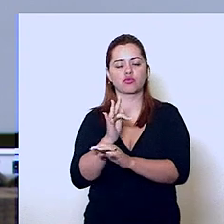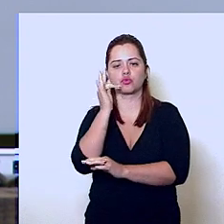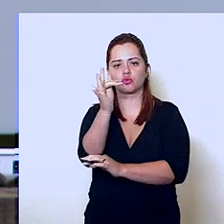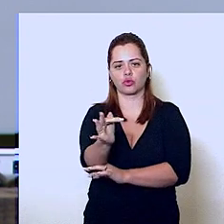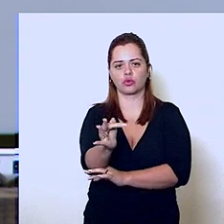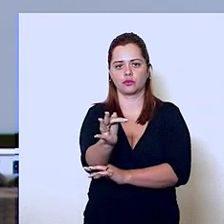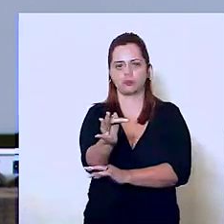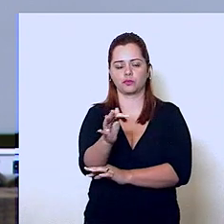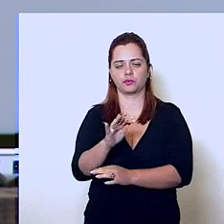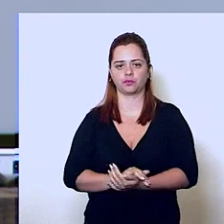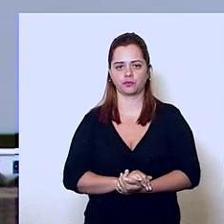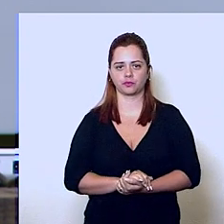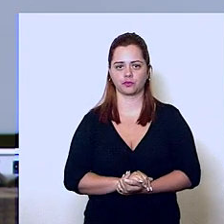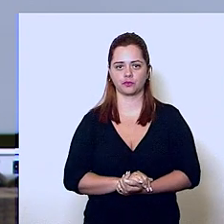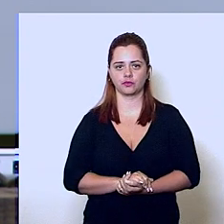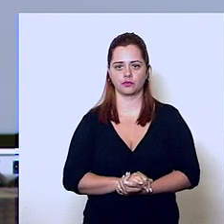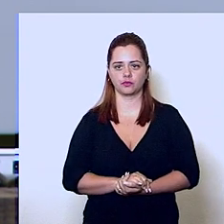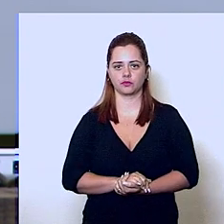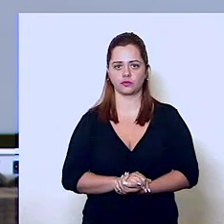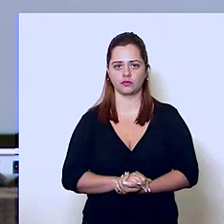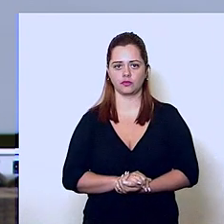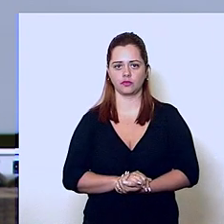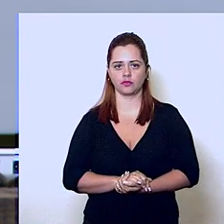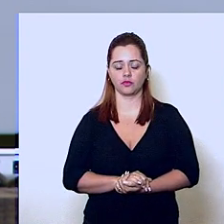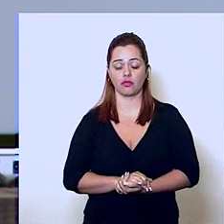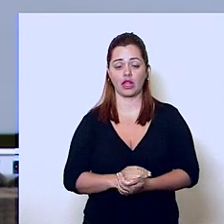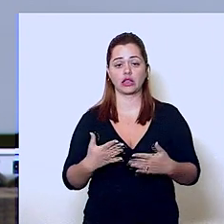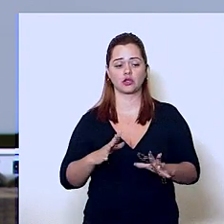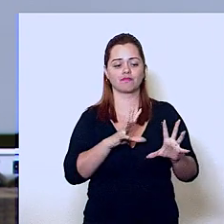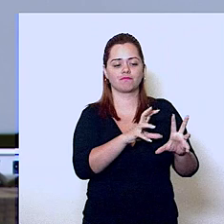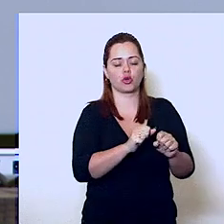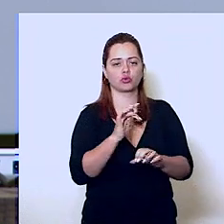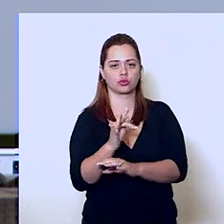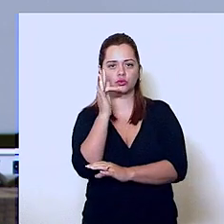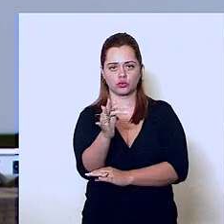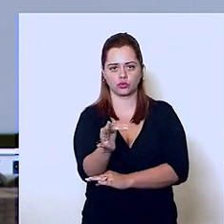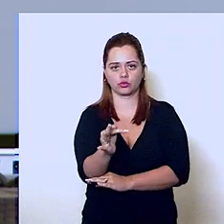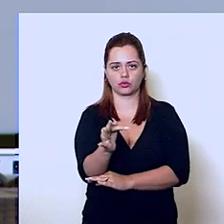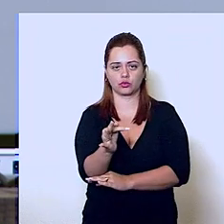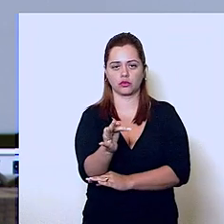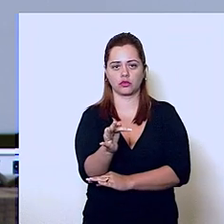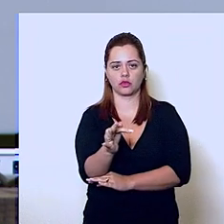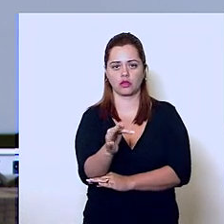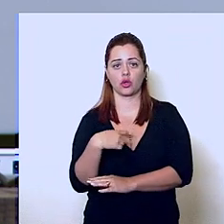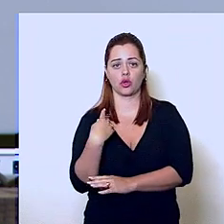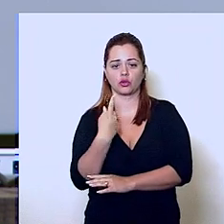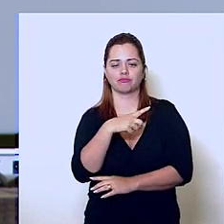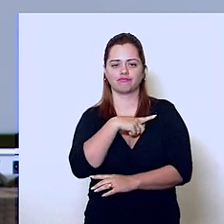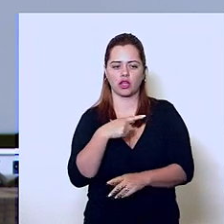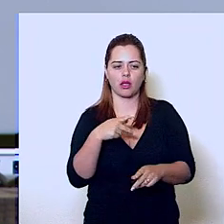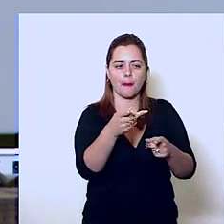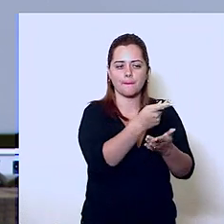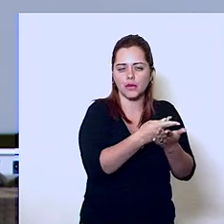E, nessa busca do futuro, nós devemos procurar a justa medida. Eu estou usando